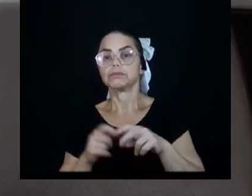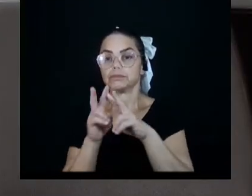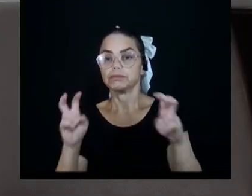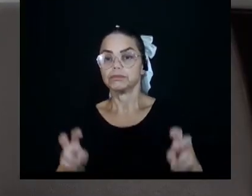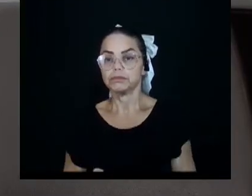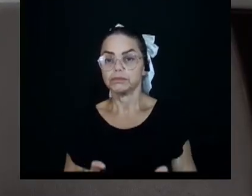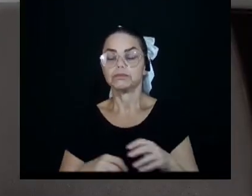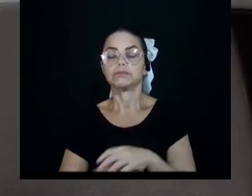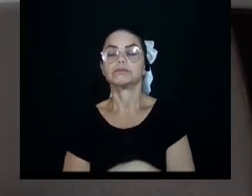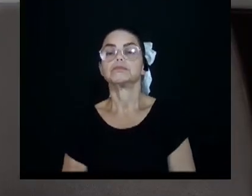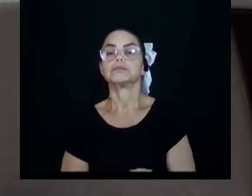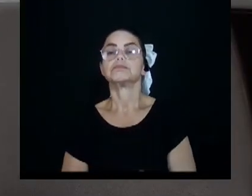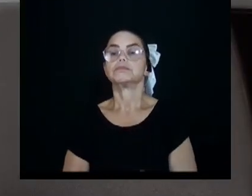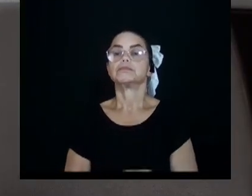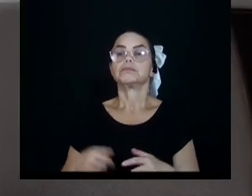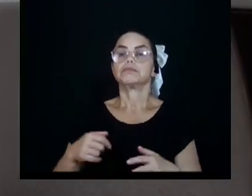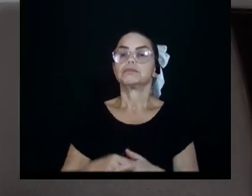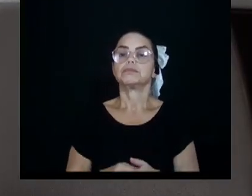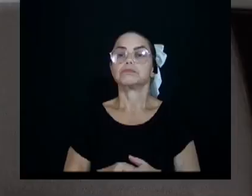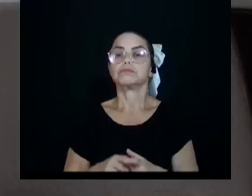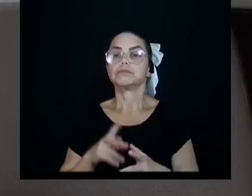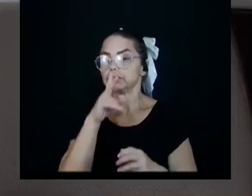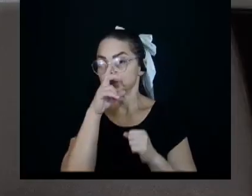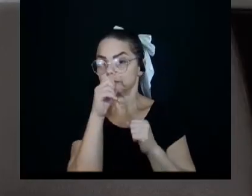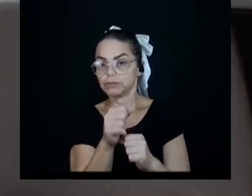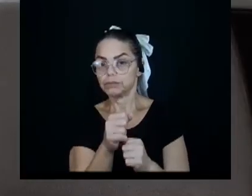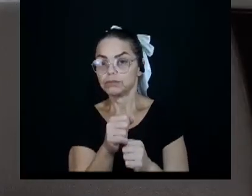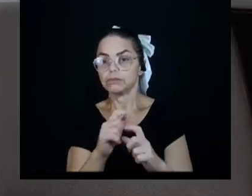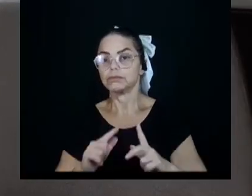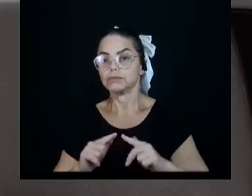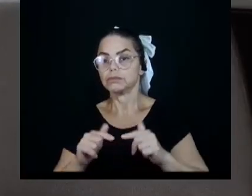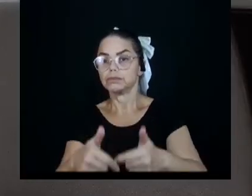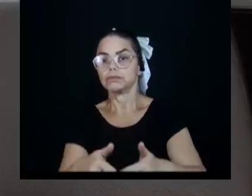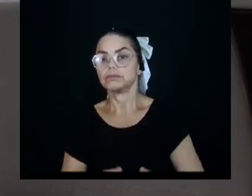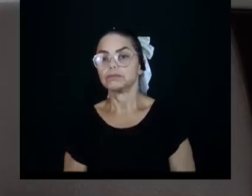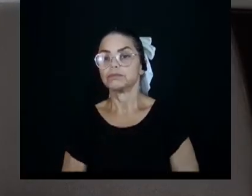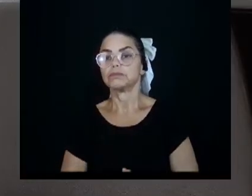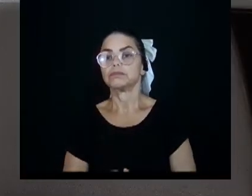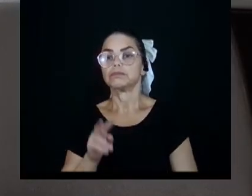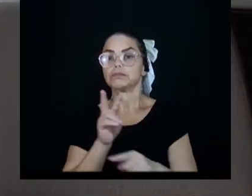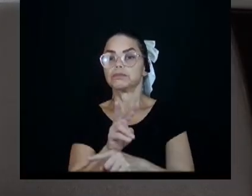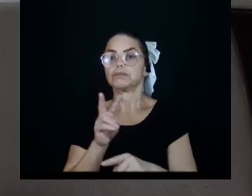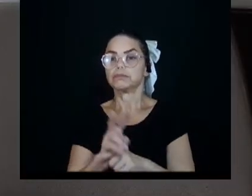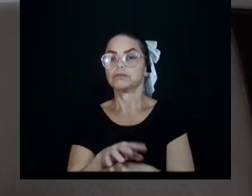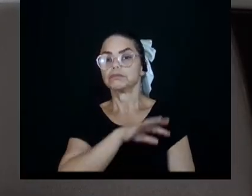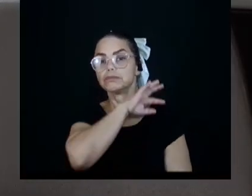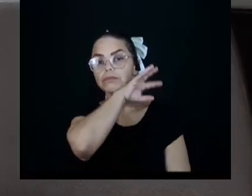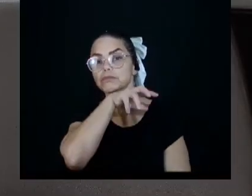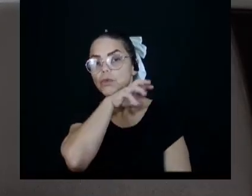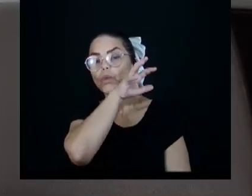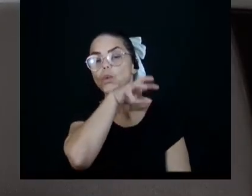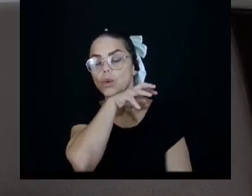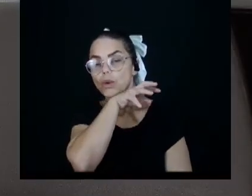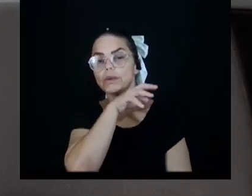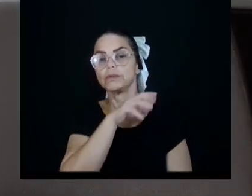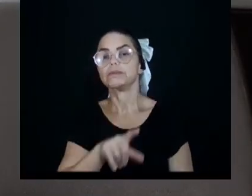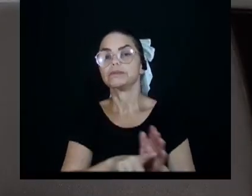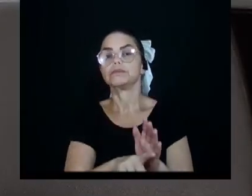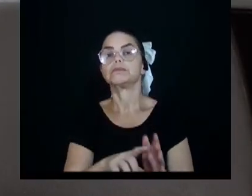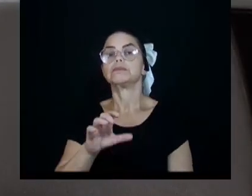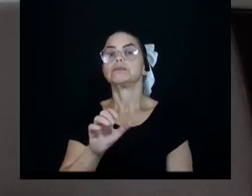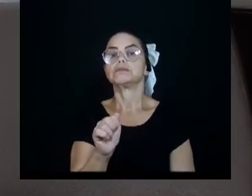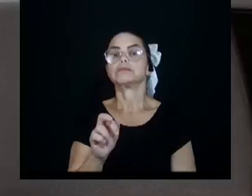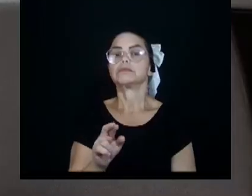sobre a atuação forte, né, na causa aí de proteção animal, falando da Lei Caramelo, que